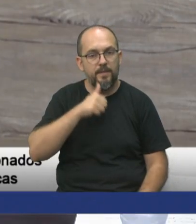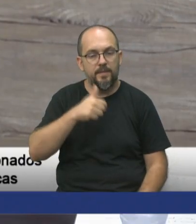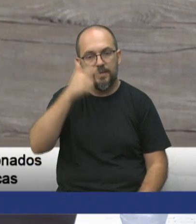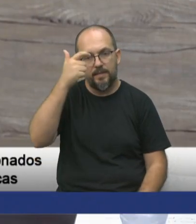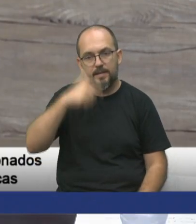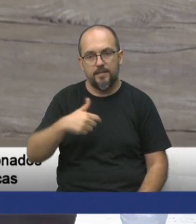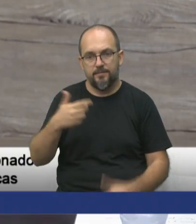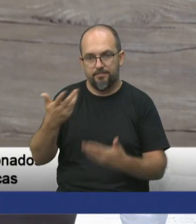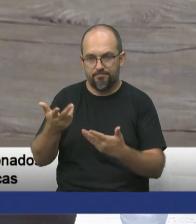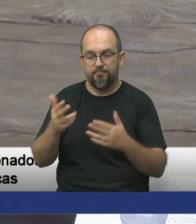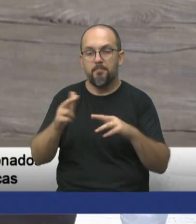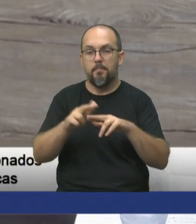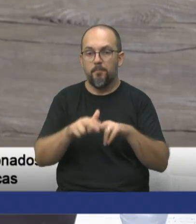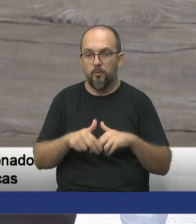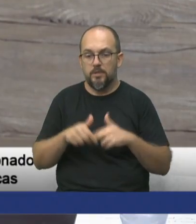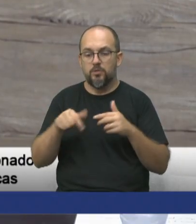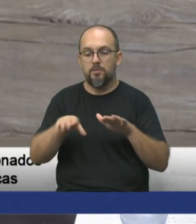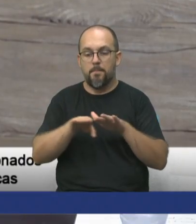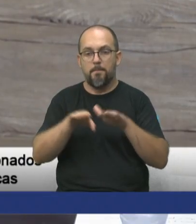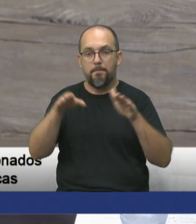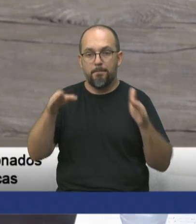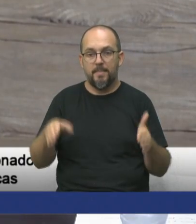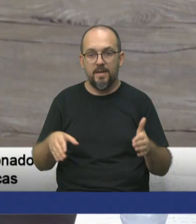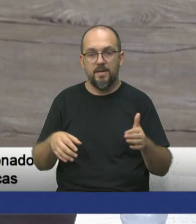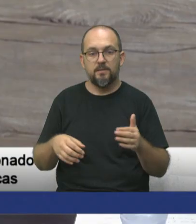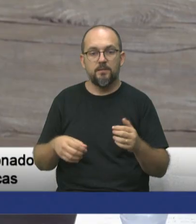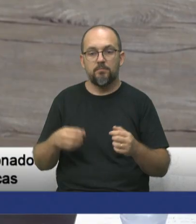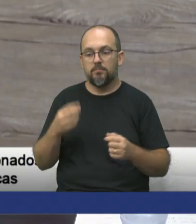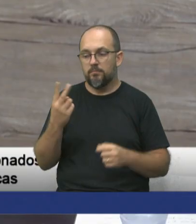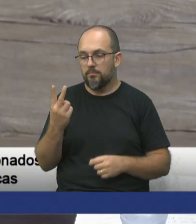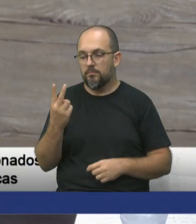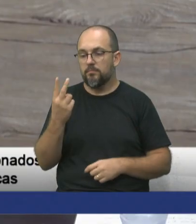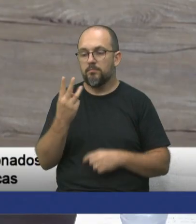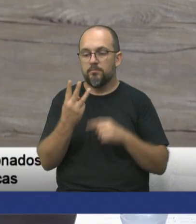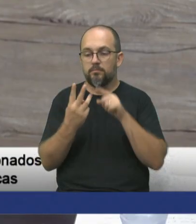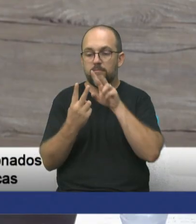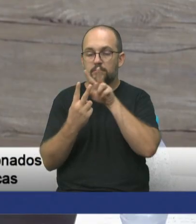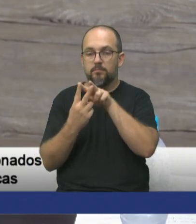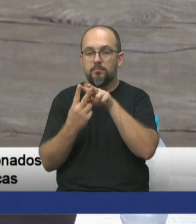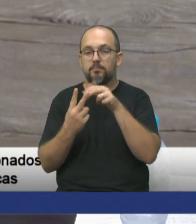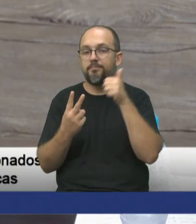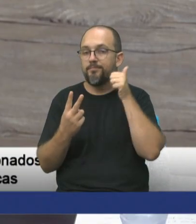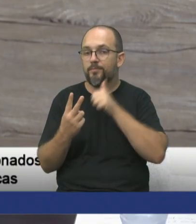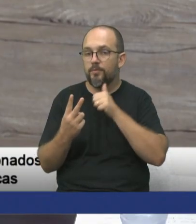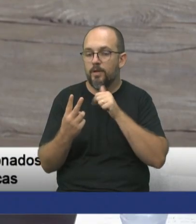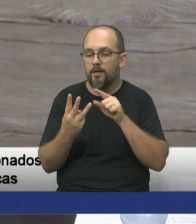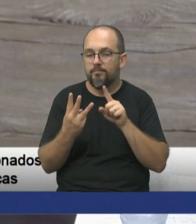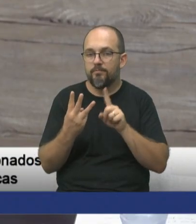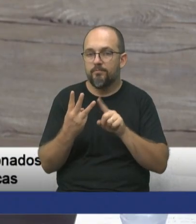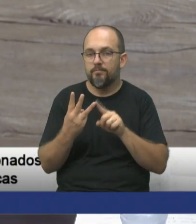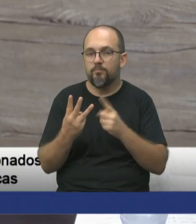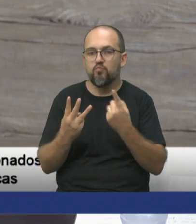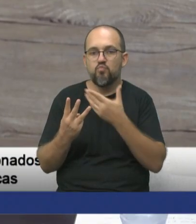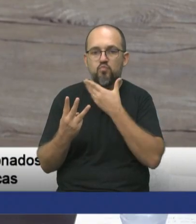que esta mesa cabe apenas 1/3 dela de representação masculina,